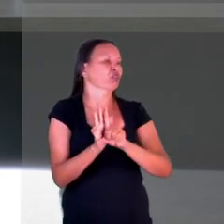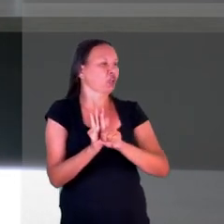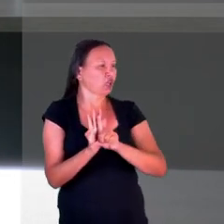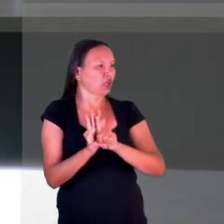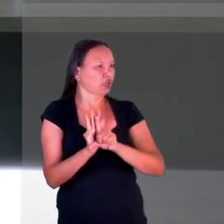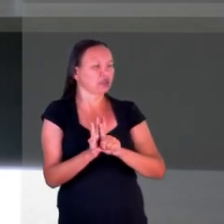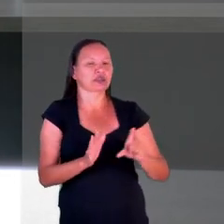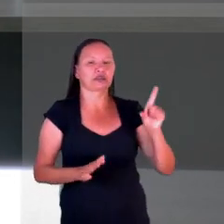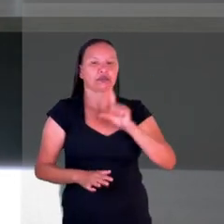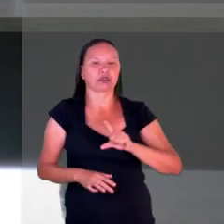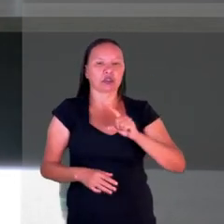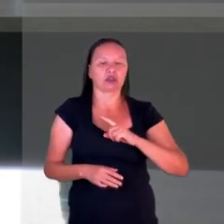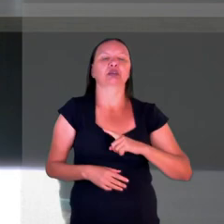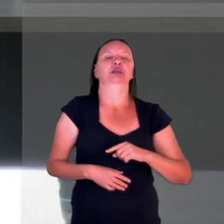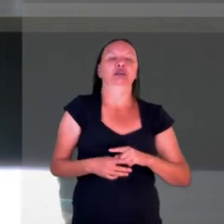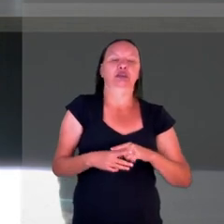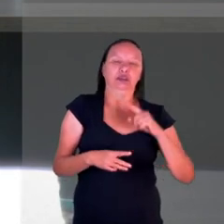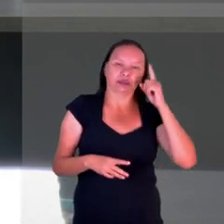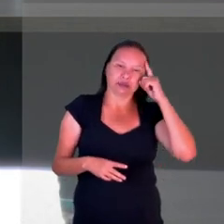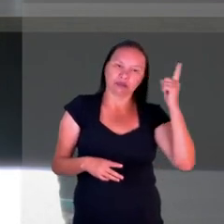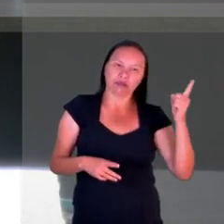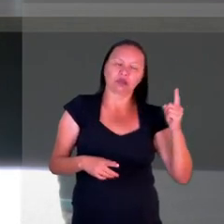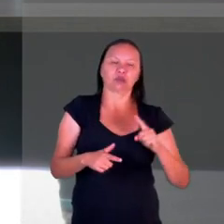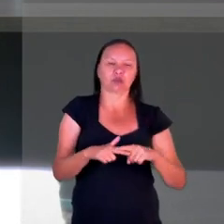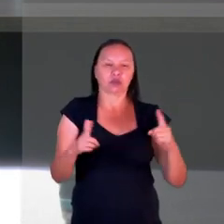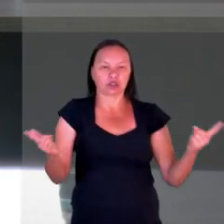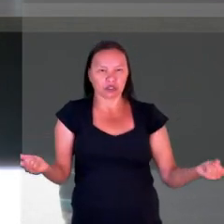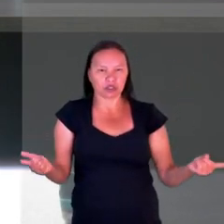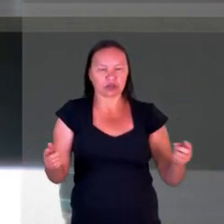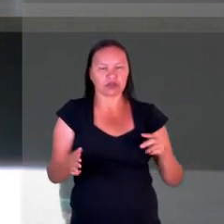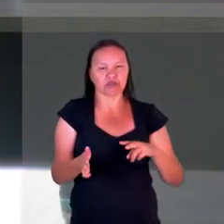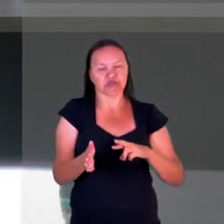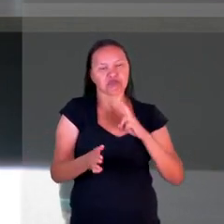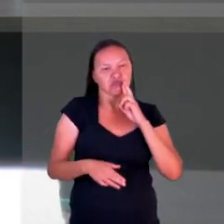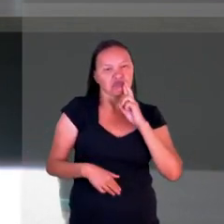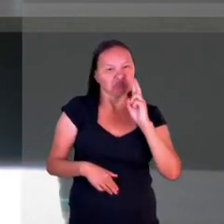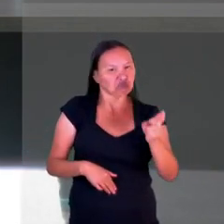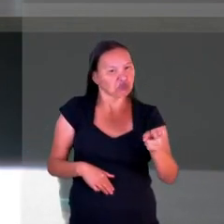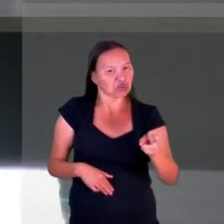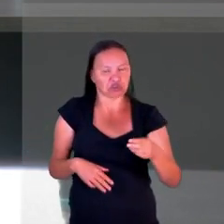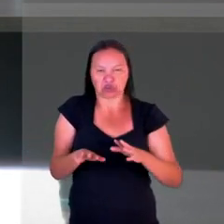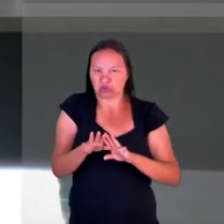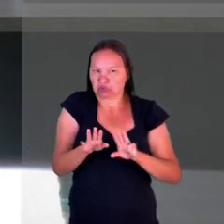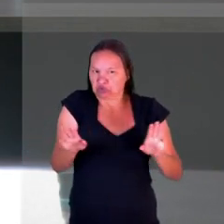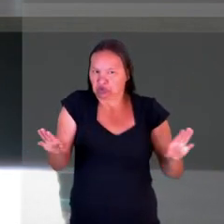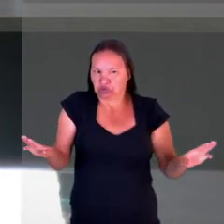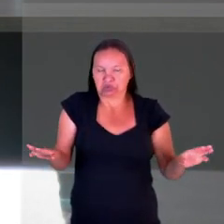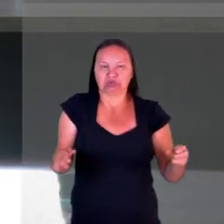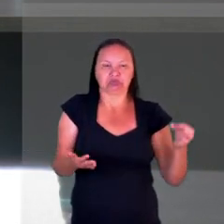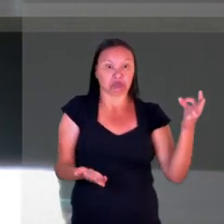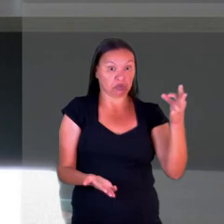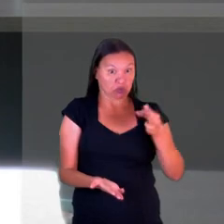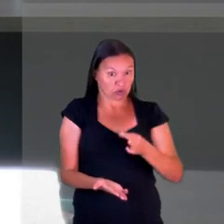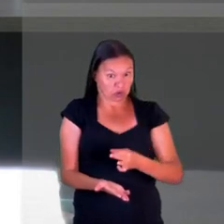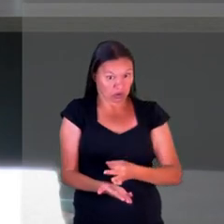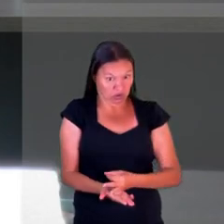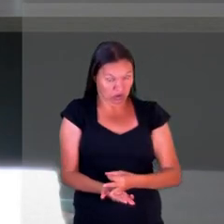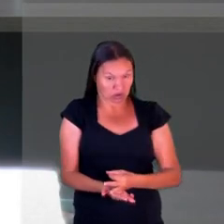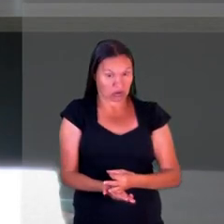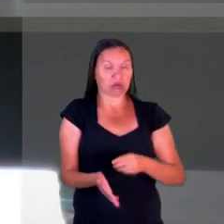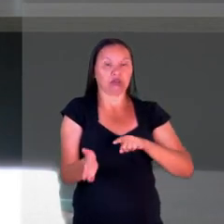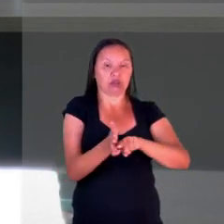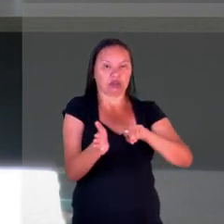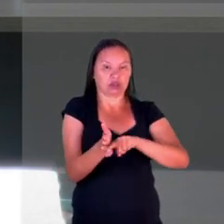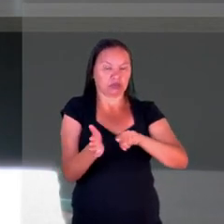eh então isso né Eu não sei se respondi adequadamente a essas a essas perguntas